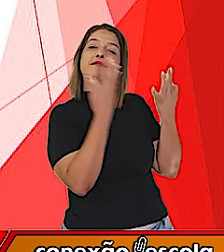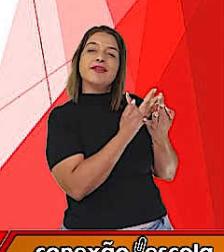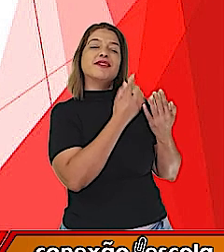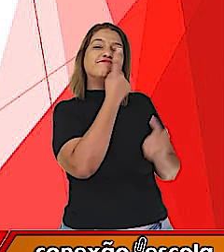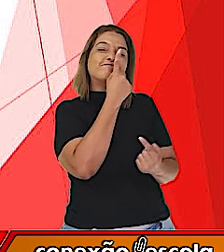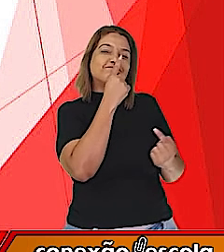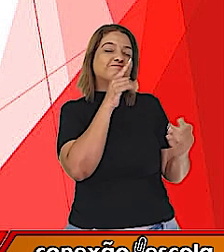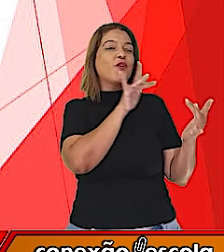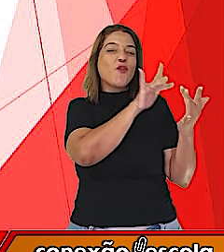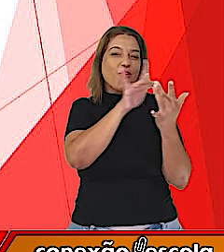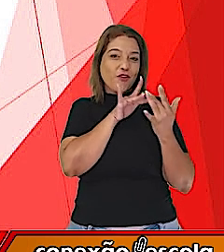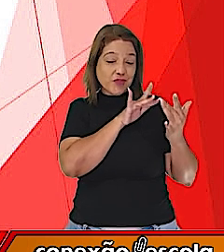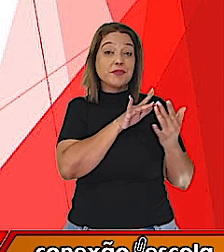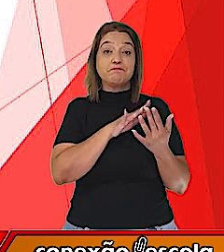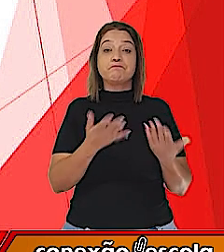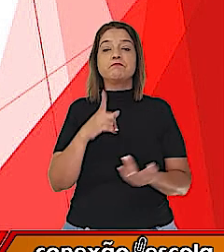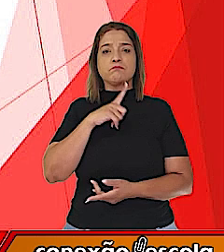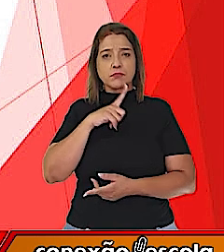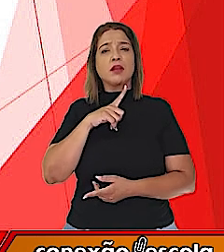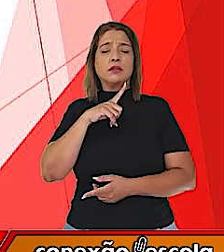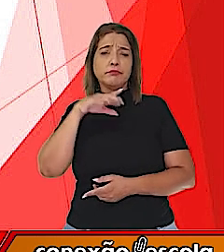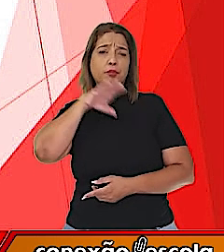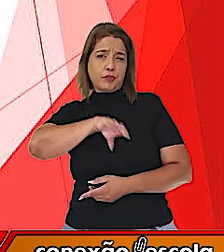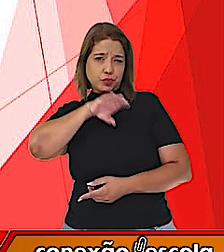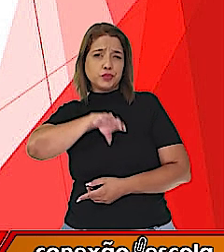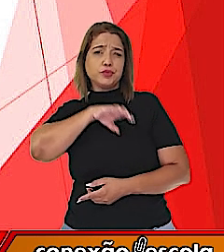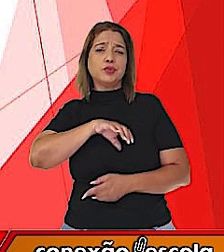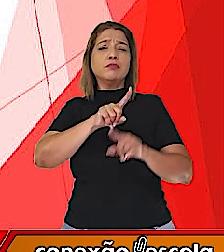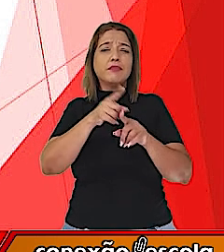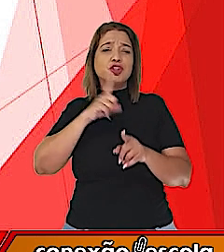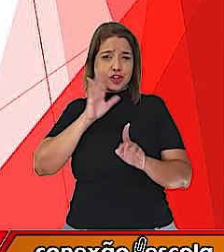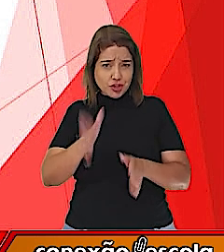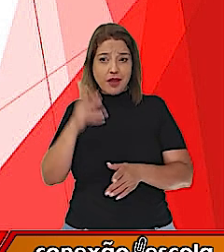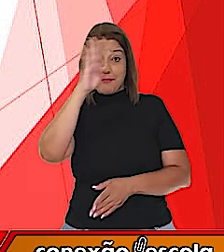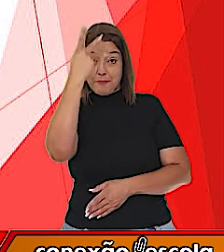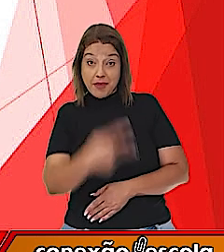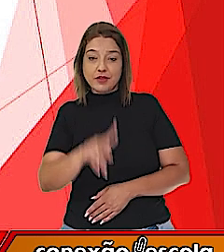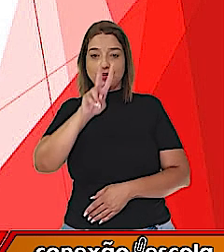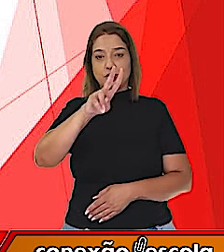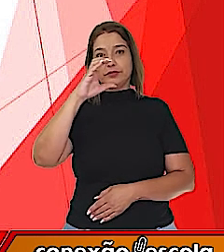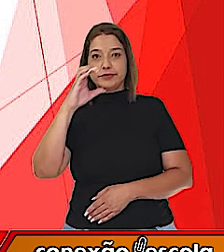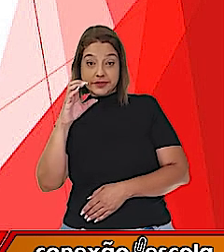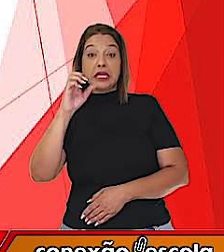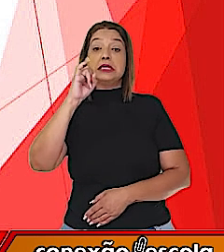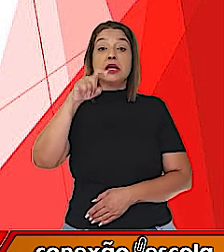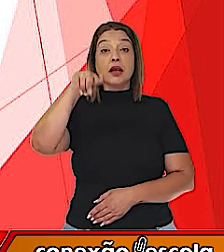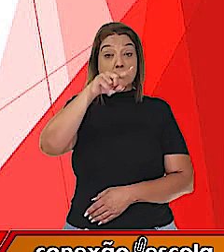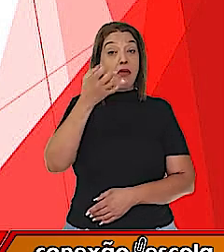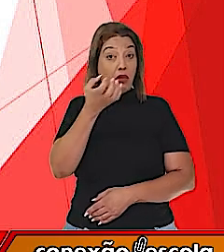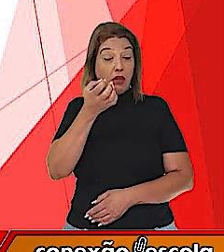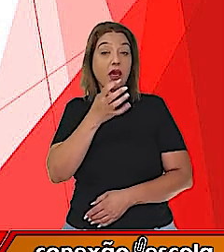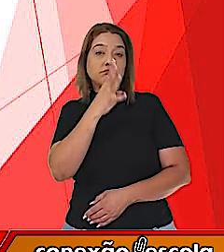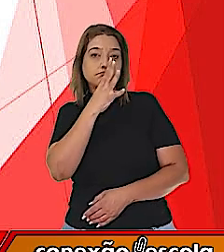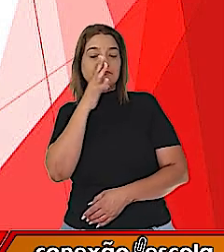são largamente empregados no português do Brasil. Caso deseje, consulte essa tabela